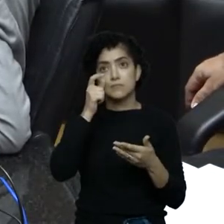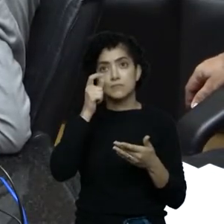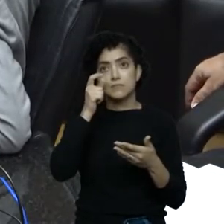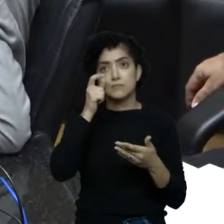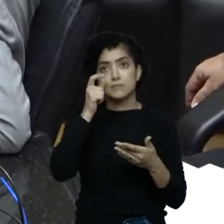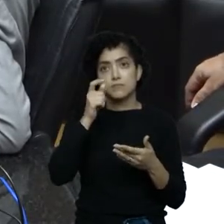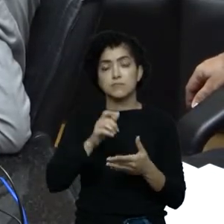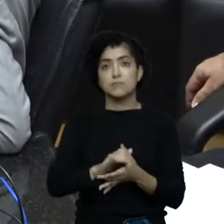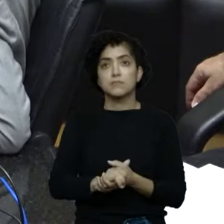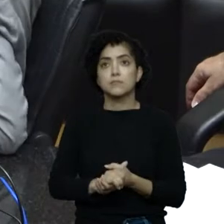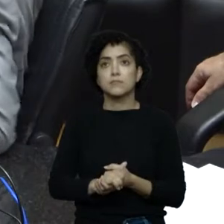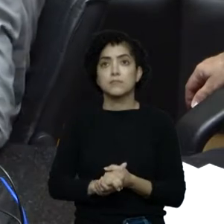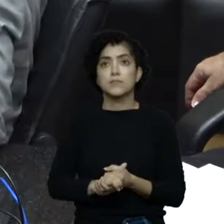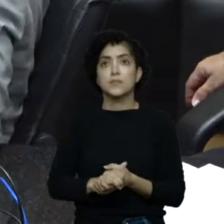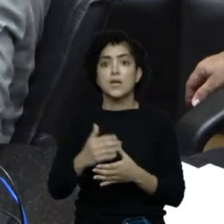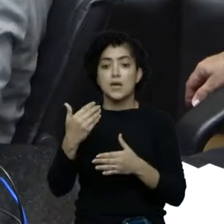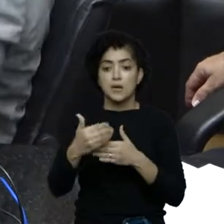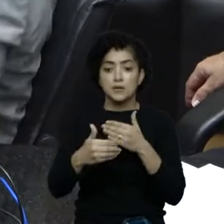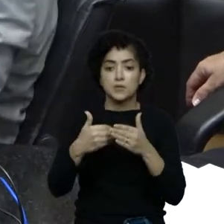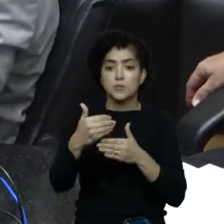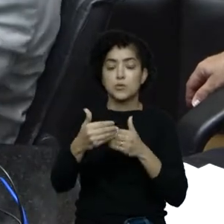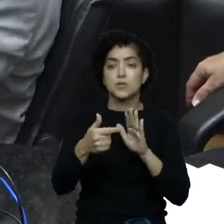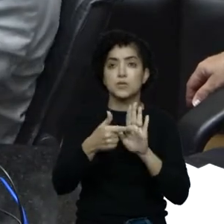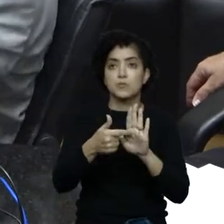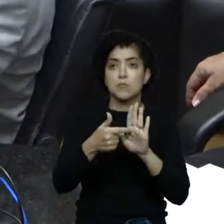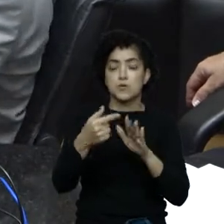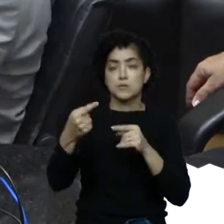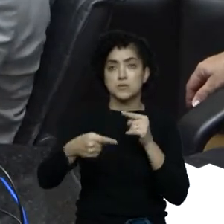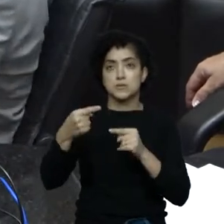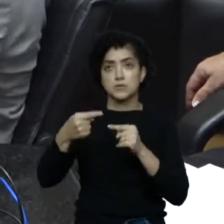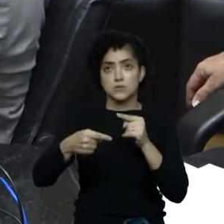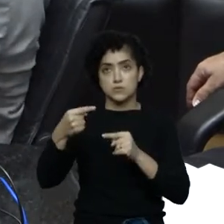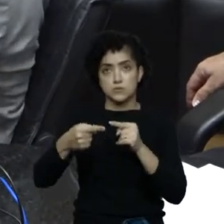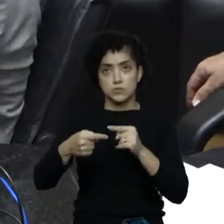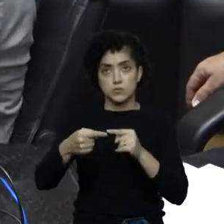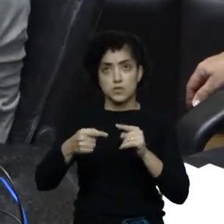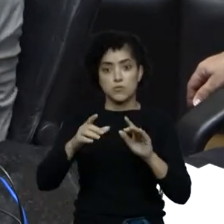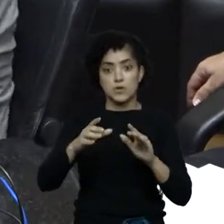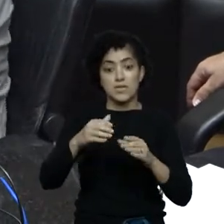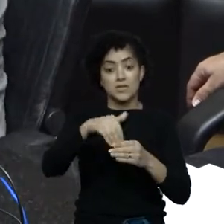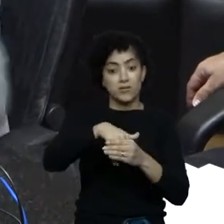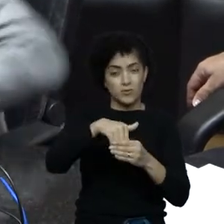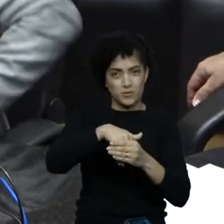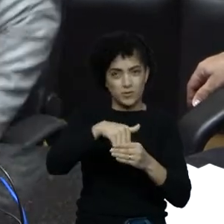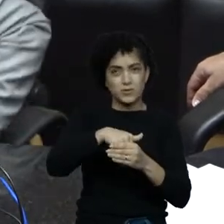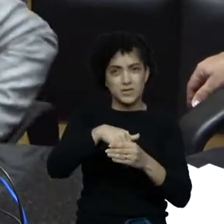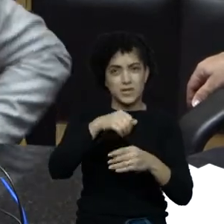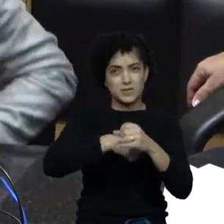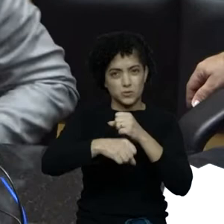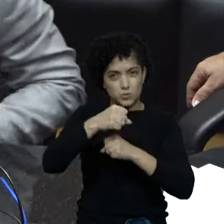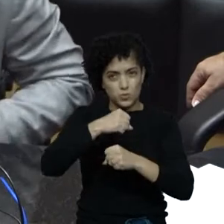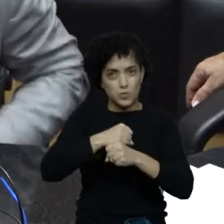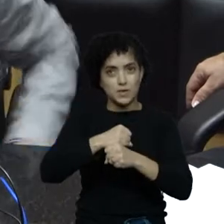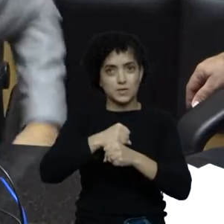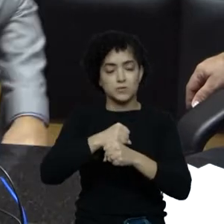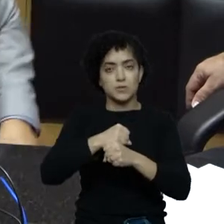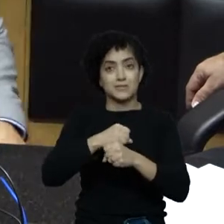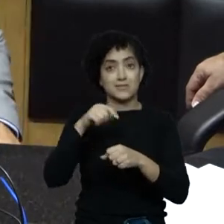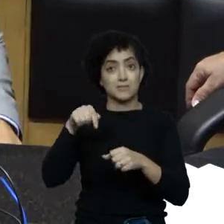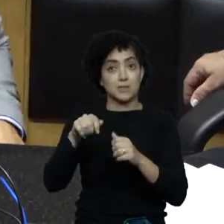a cada pouquinho vem à tona a discussão do pacotaço que foi votado no final do ano passado aqui na assembleia